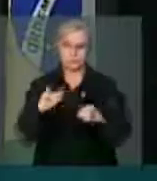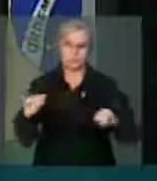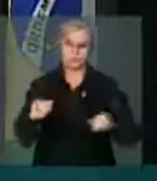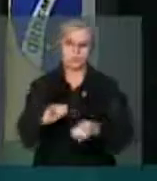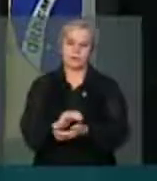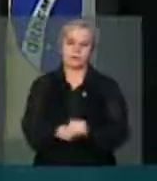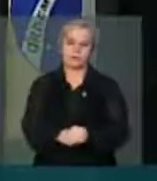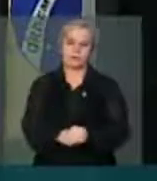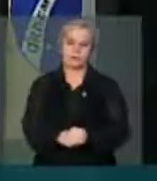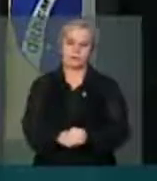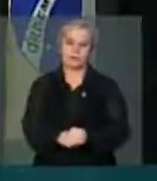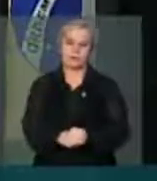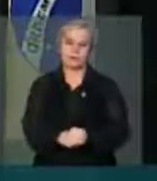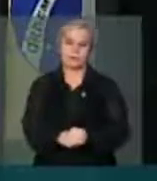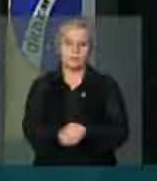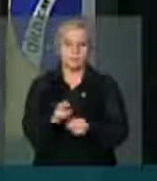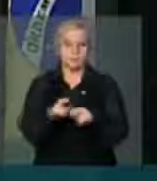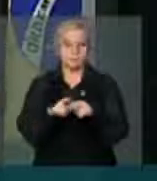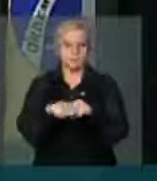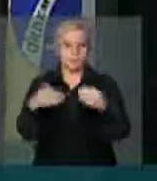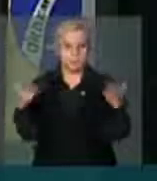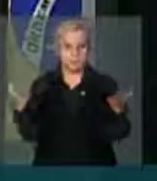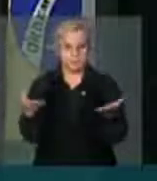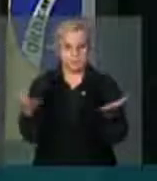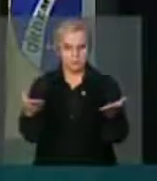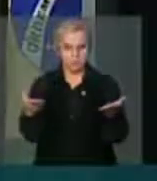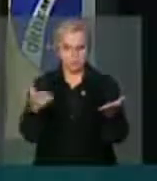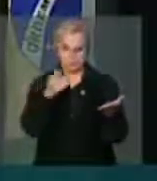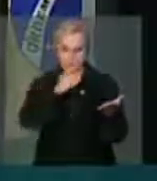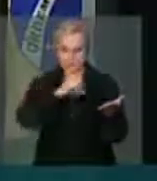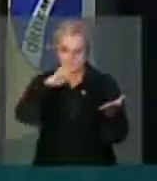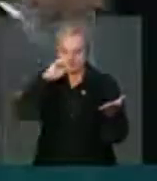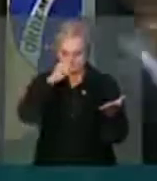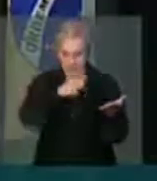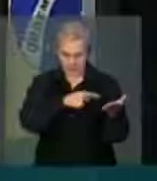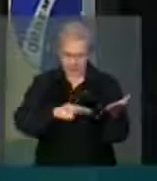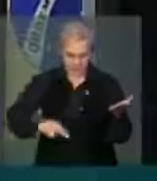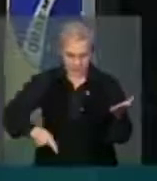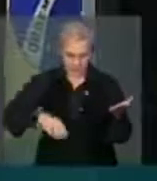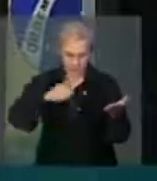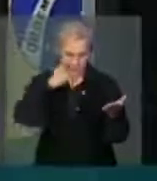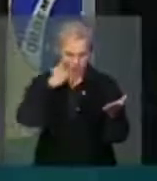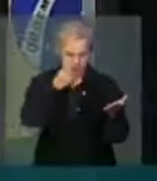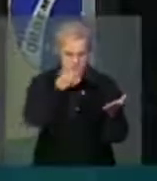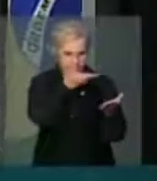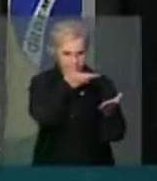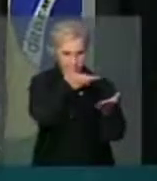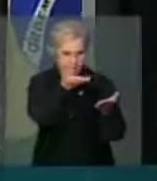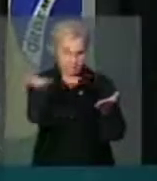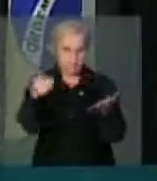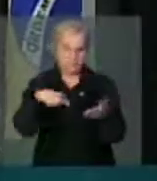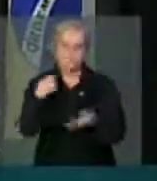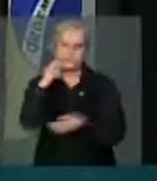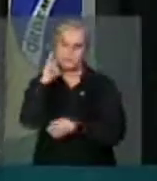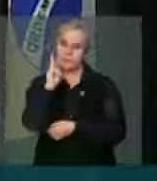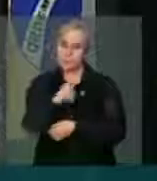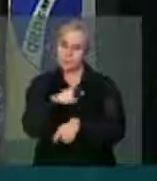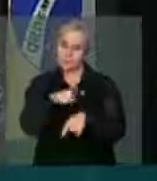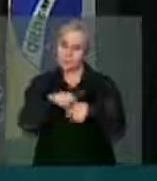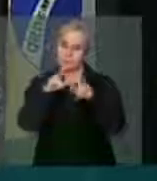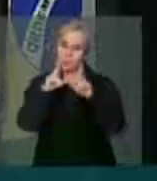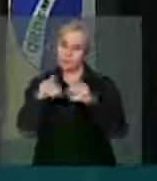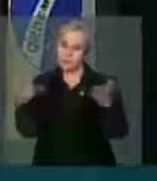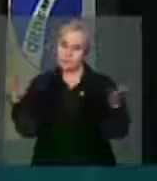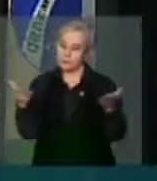pesquisa. Portanto, senhoras e senhores, quando nós vimos um momento como esse, e